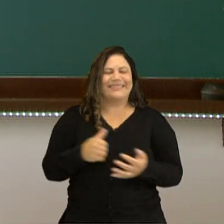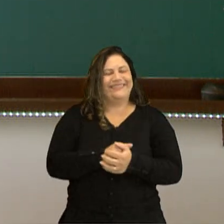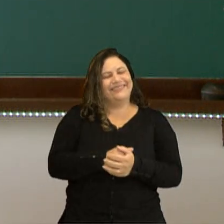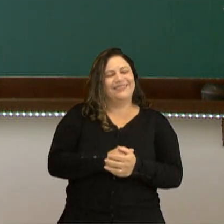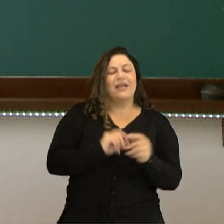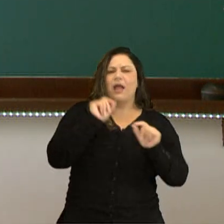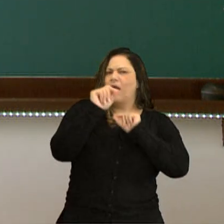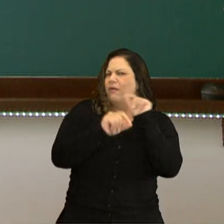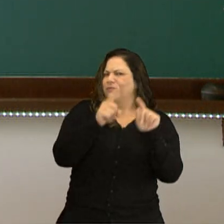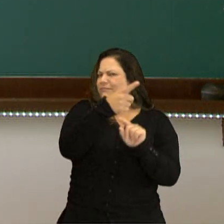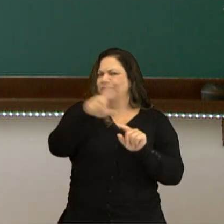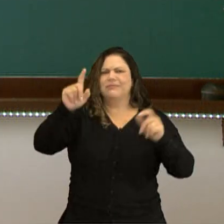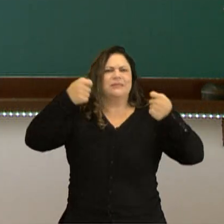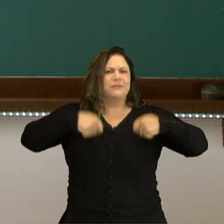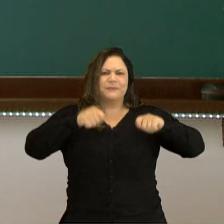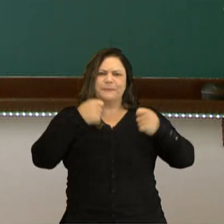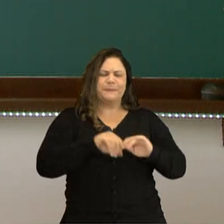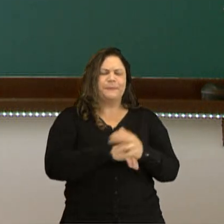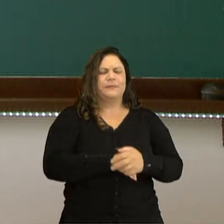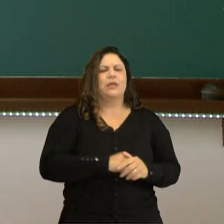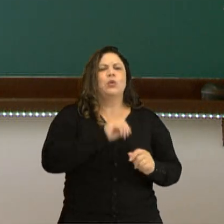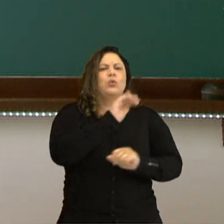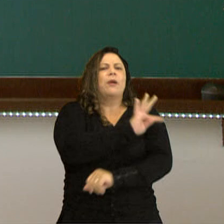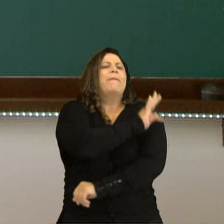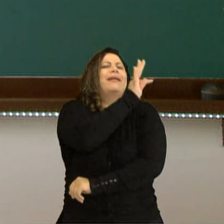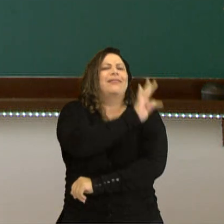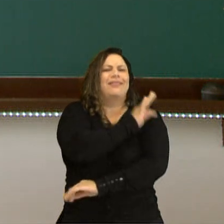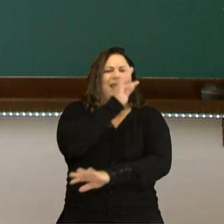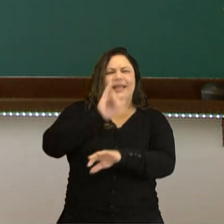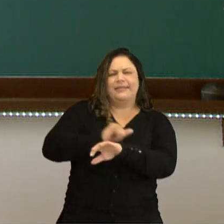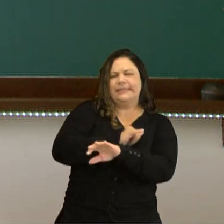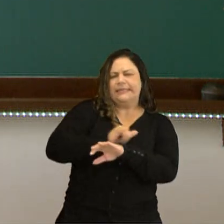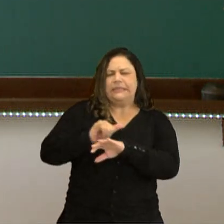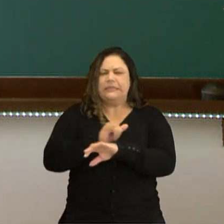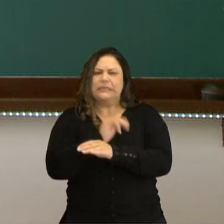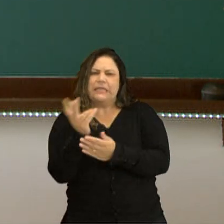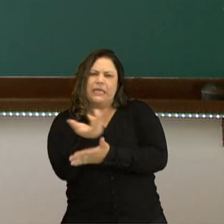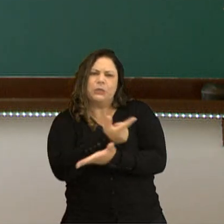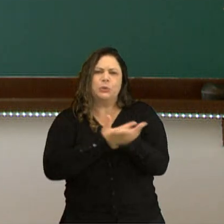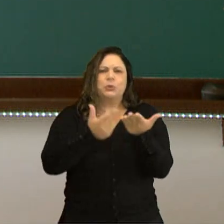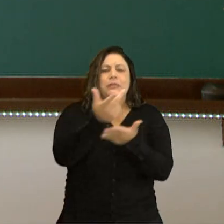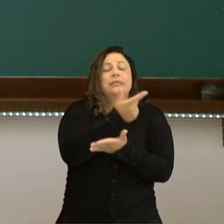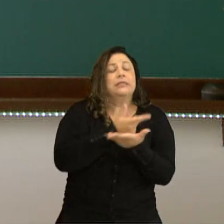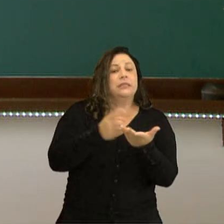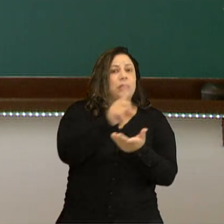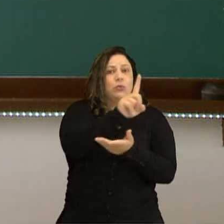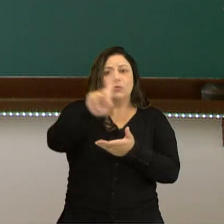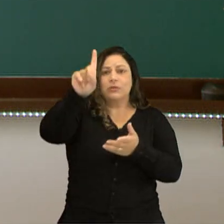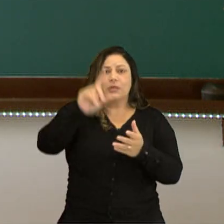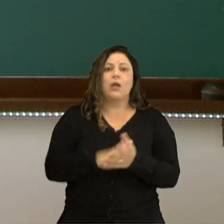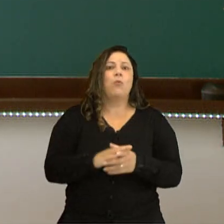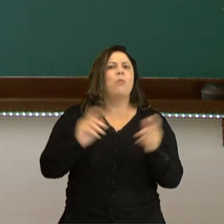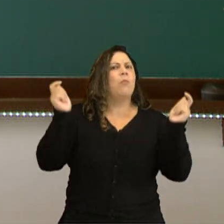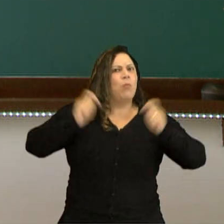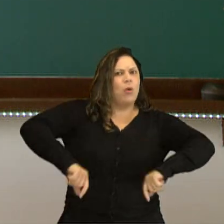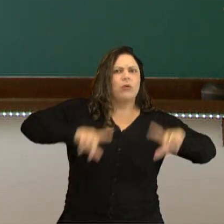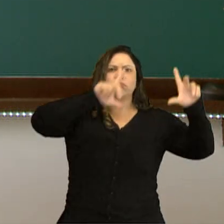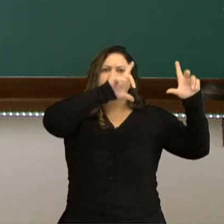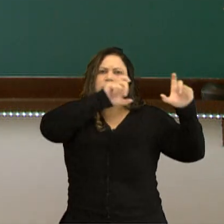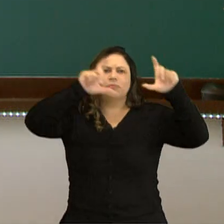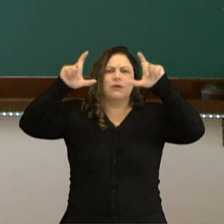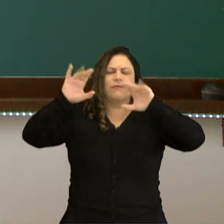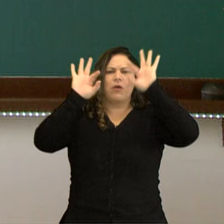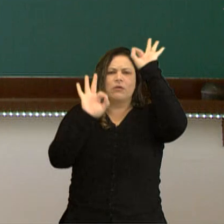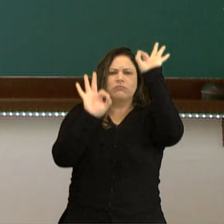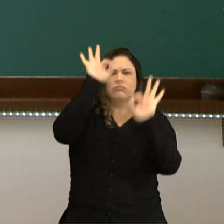precisa entender de uma técnica de desenho apurada. Não, você pode trabalhar com a fotomontagem, você pode trabalhar